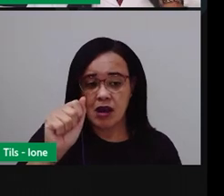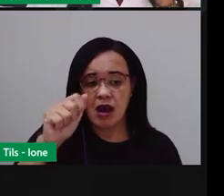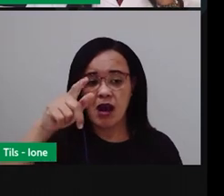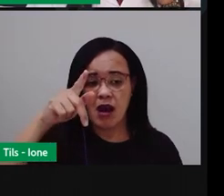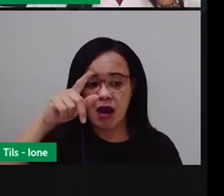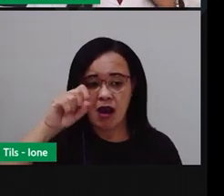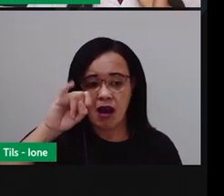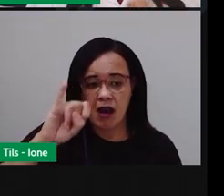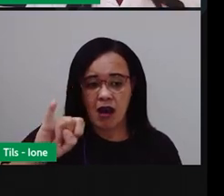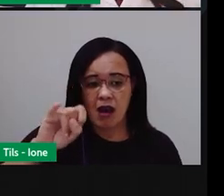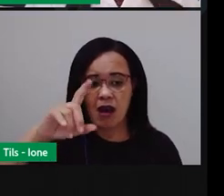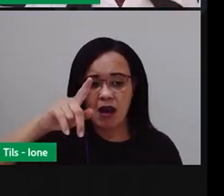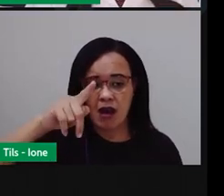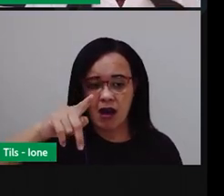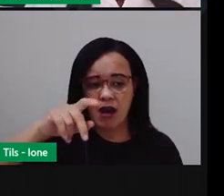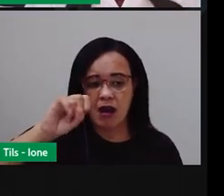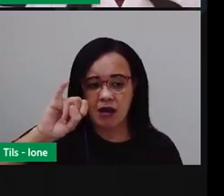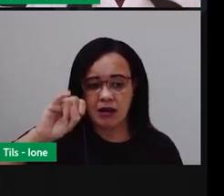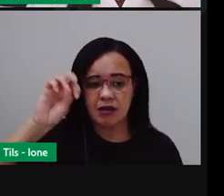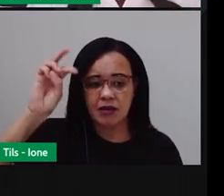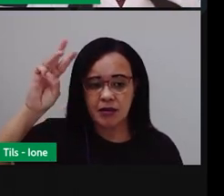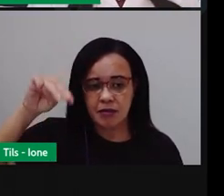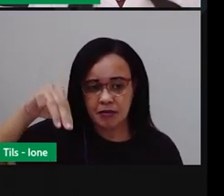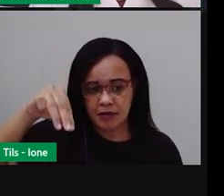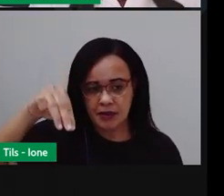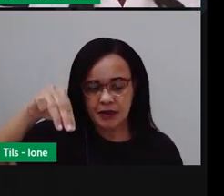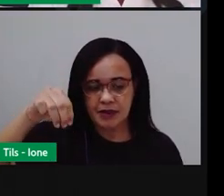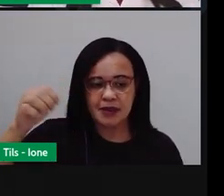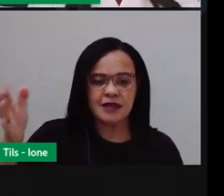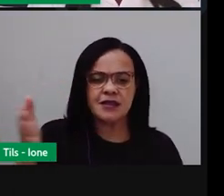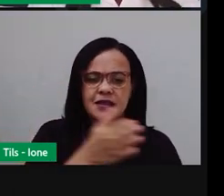separar cada uma delas. Olha, bolo